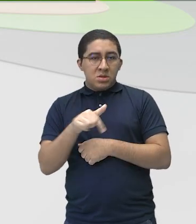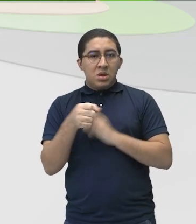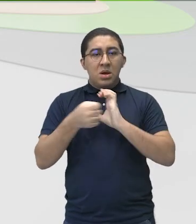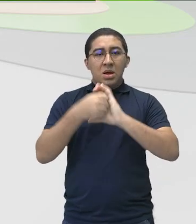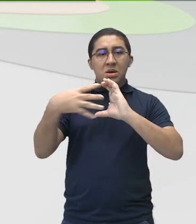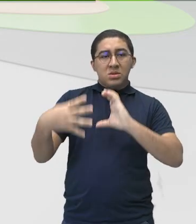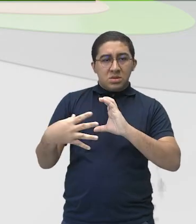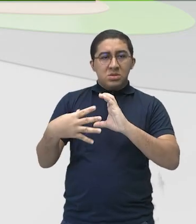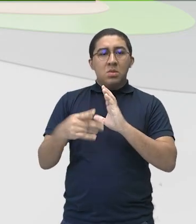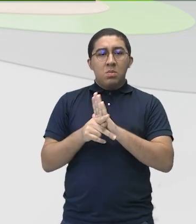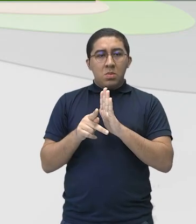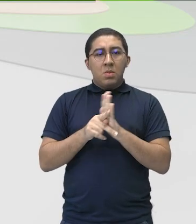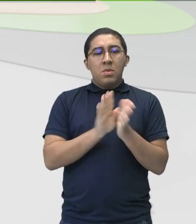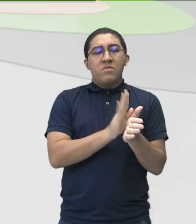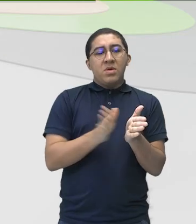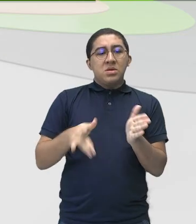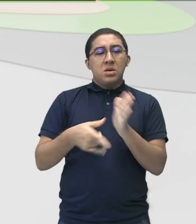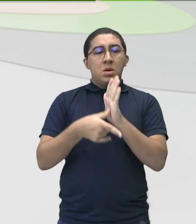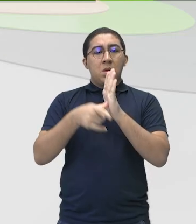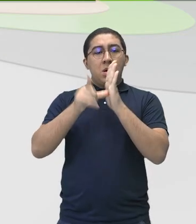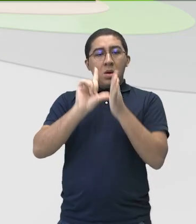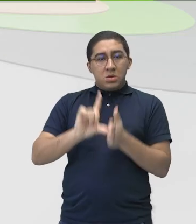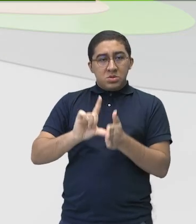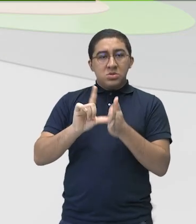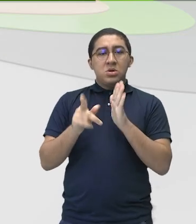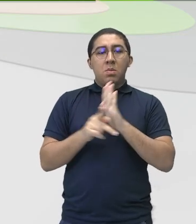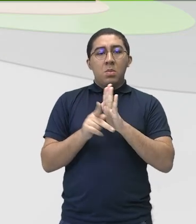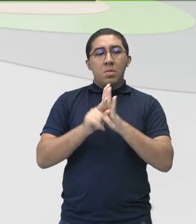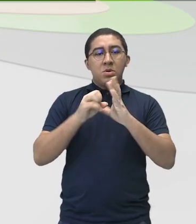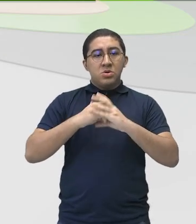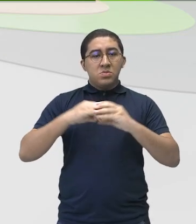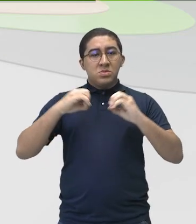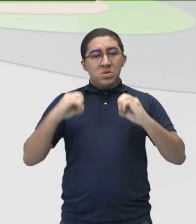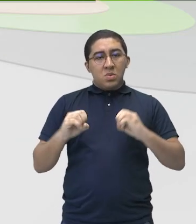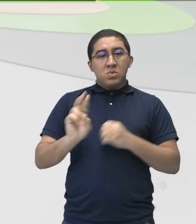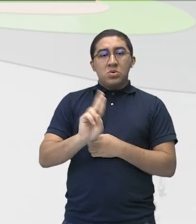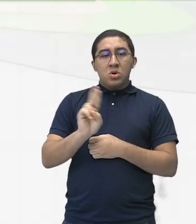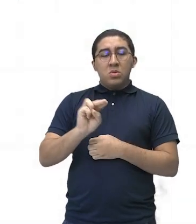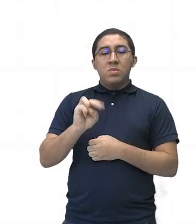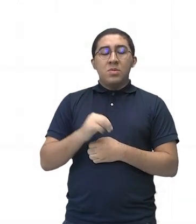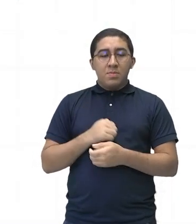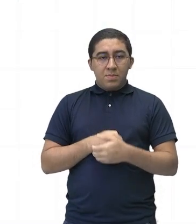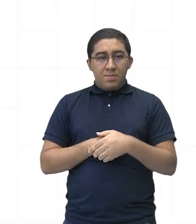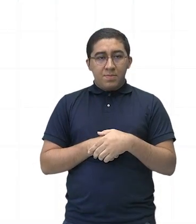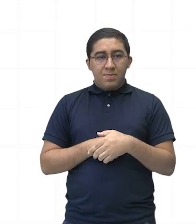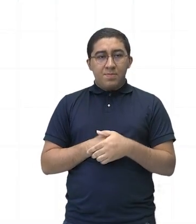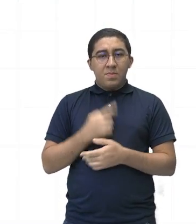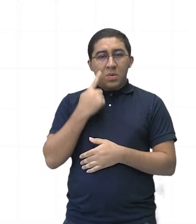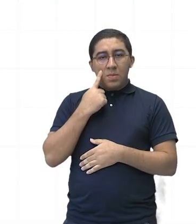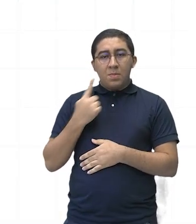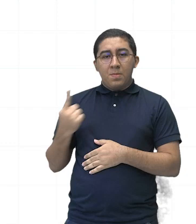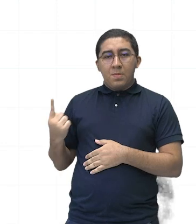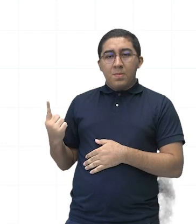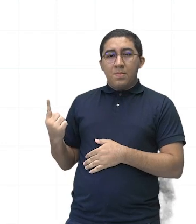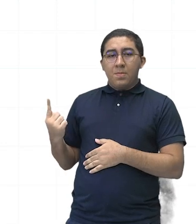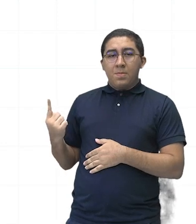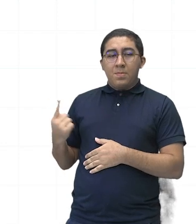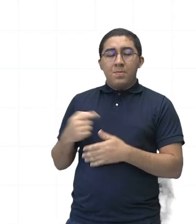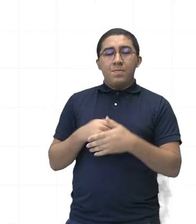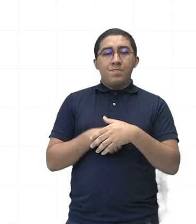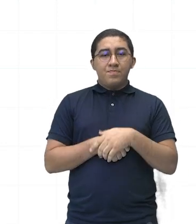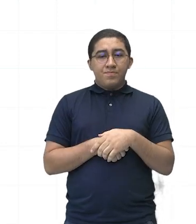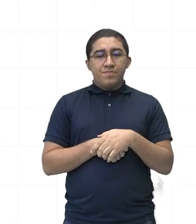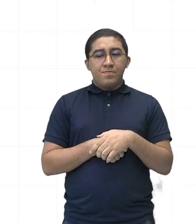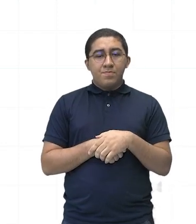essa fase anterior à divisão celular chamada de mitose. Então, a divisão celular,